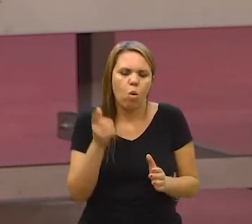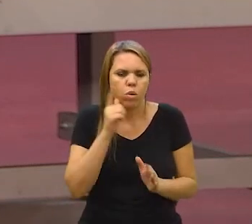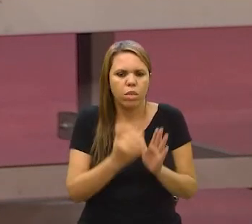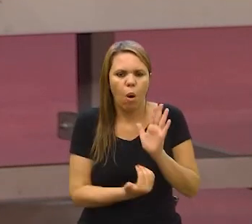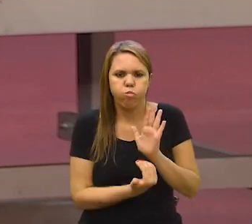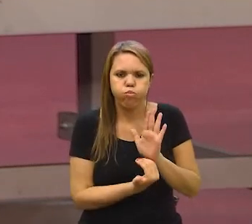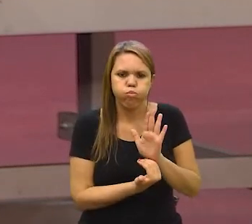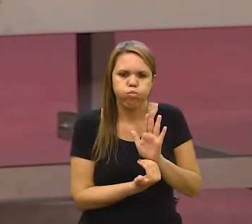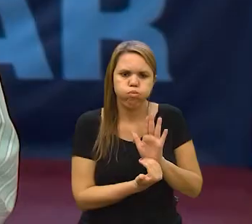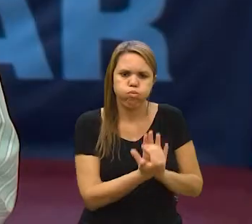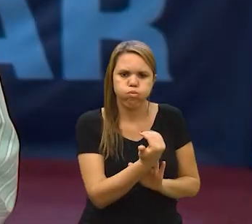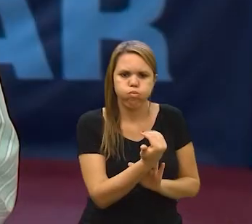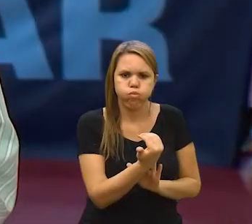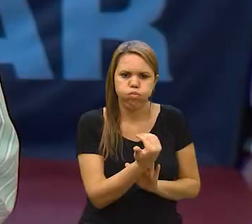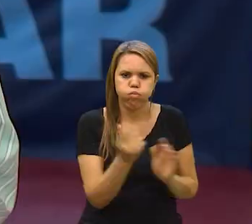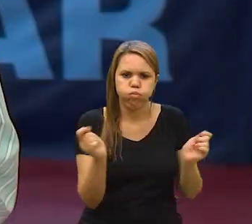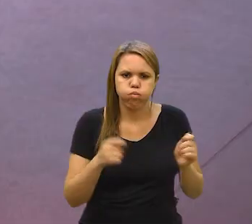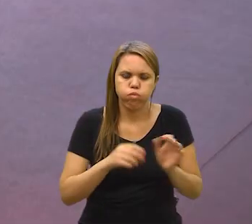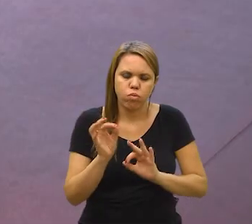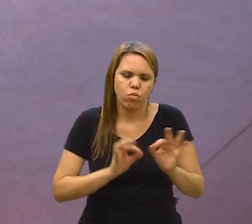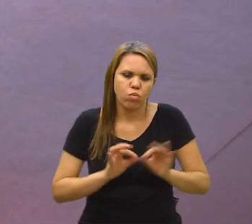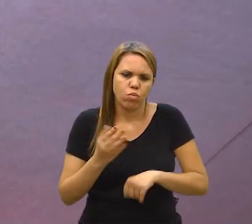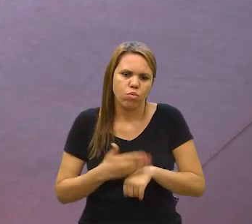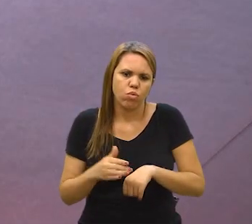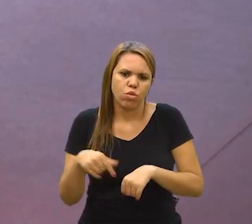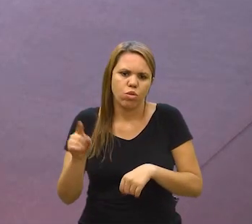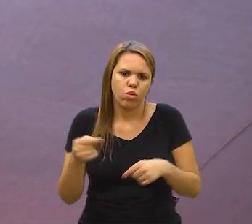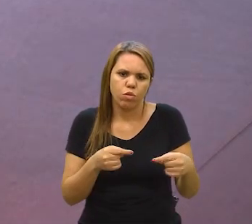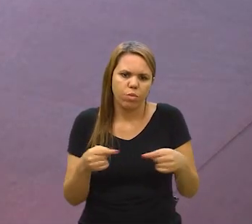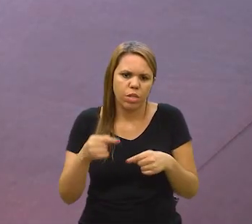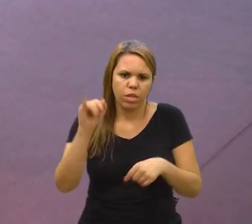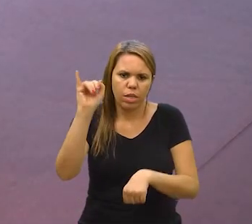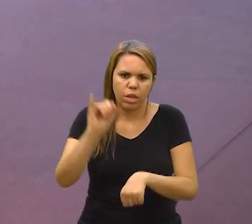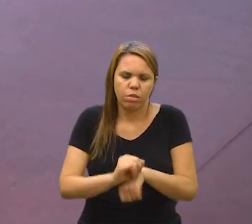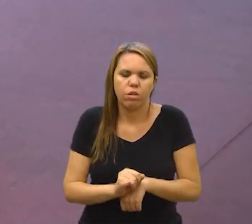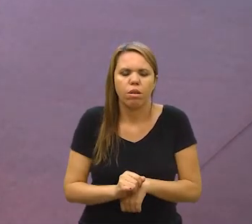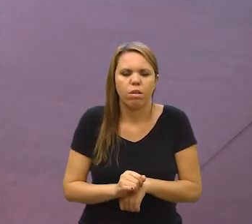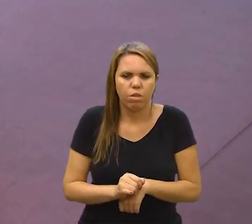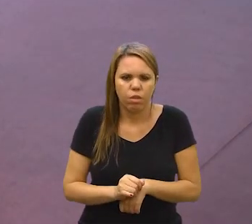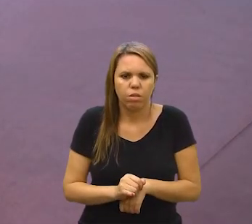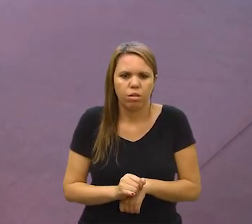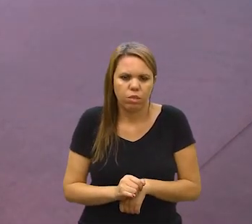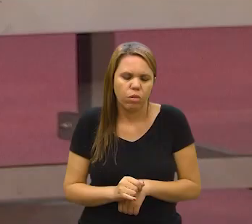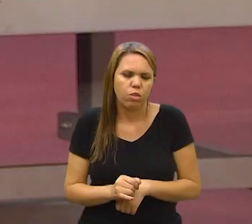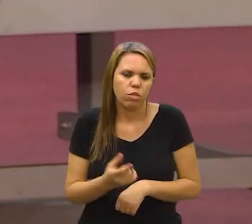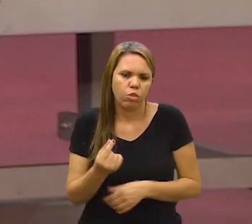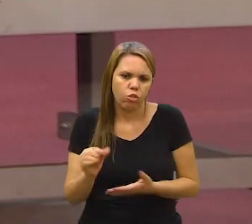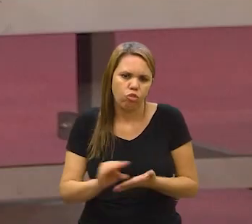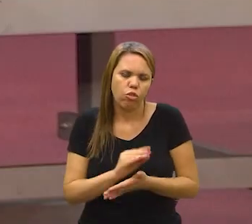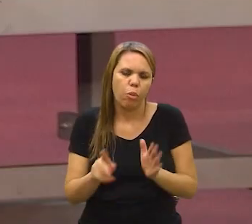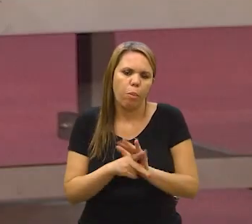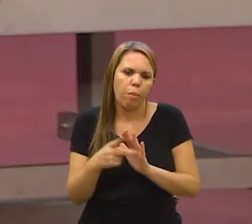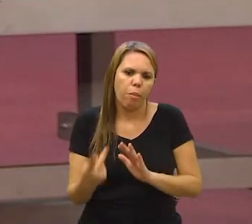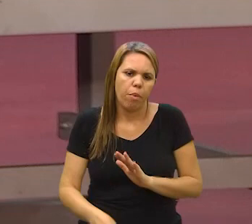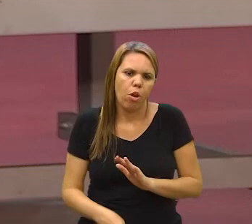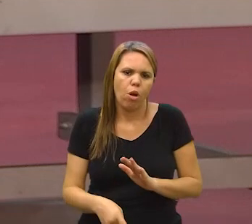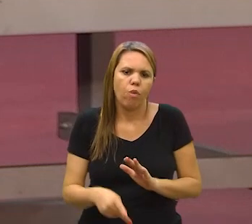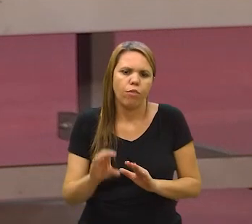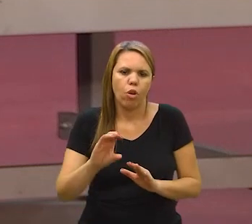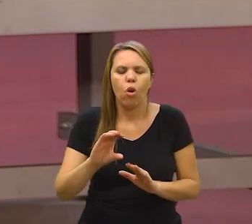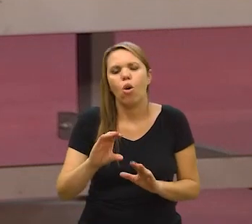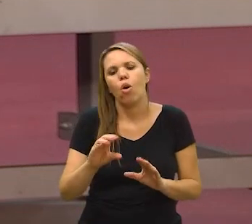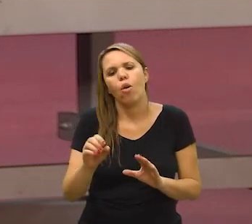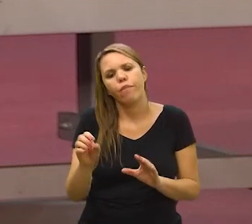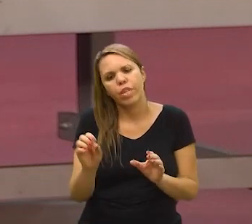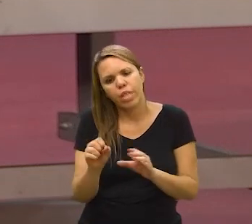o meu nível de preparação, talvez ir para uma competição internacional que seja com recursos próprios, se a confederação optar por não me levar para mais